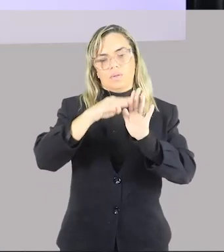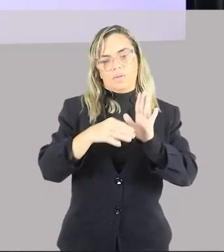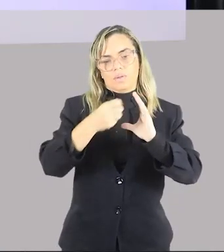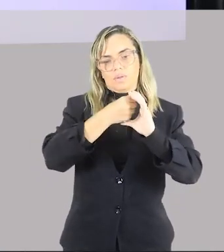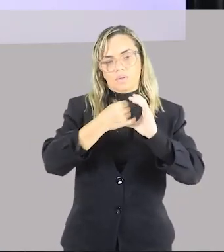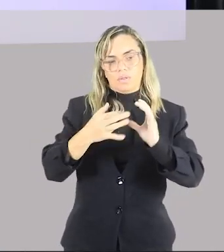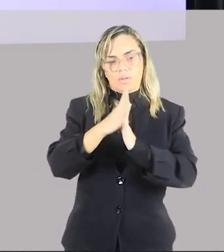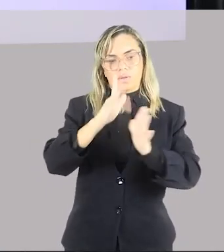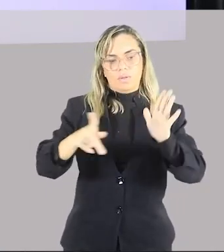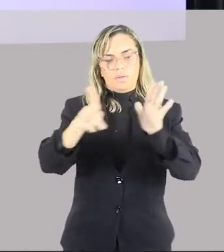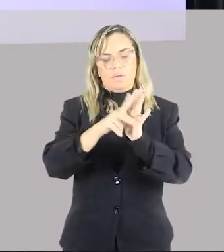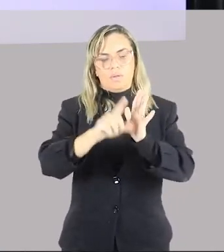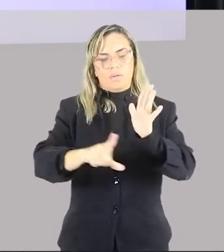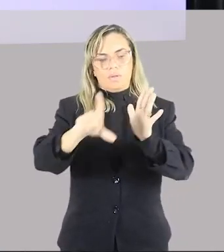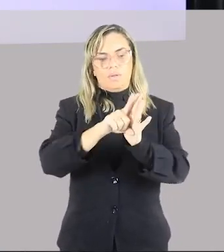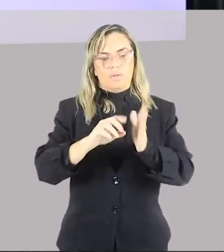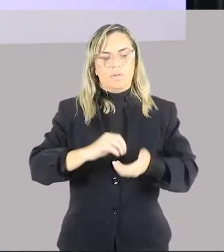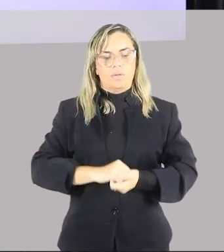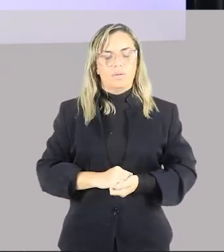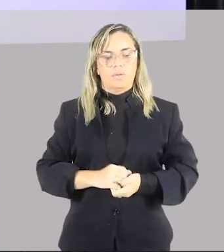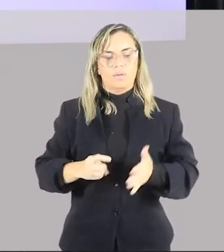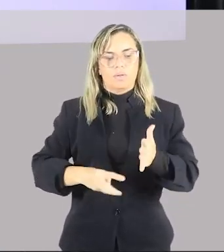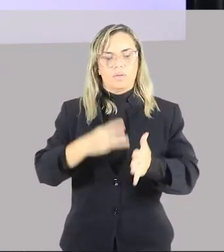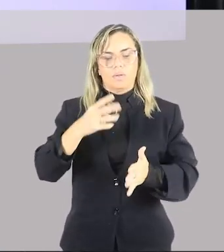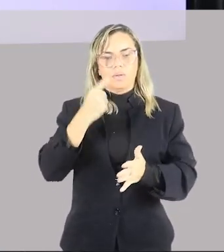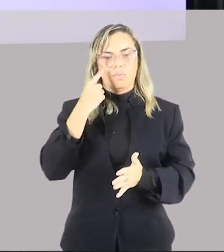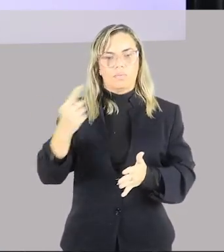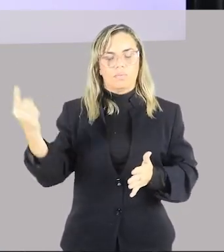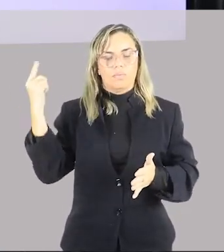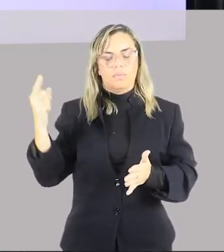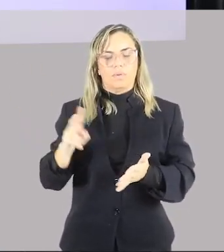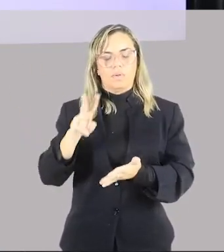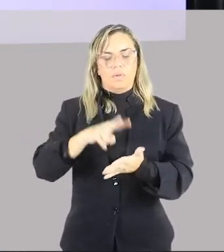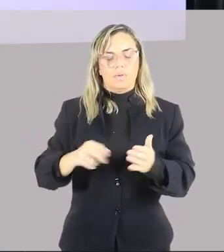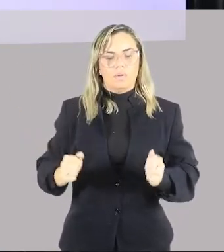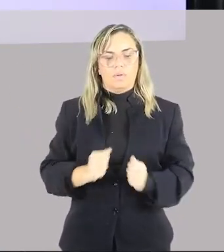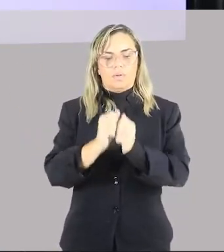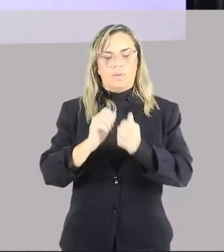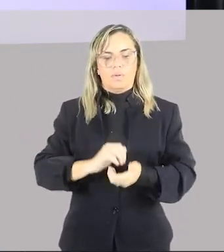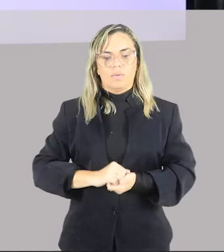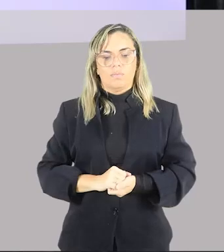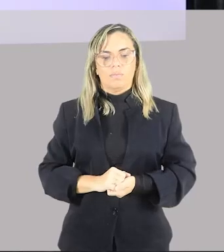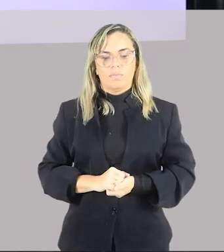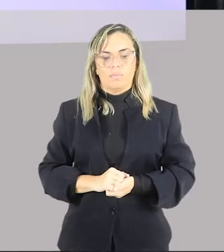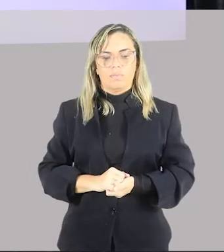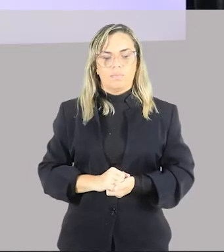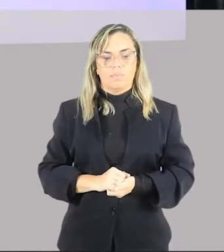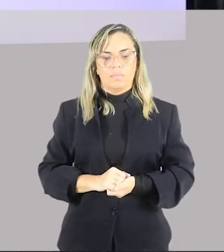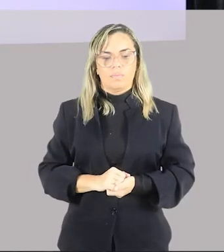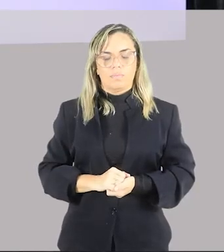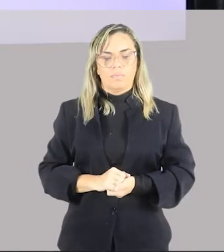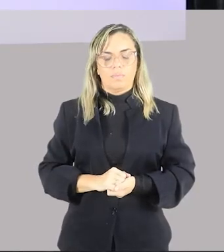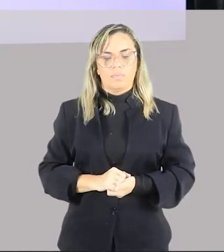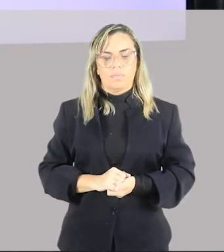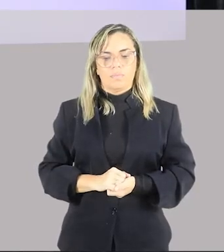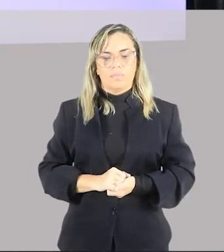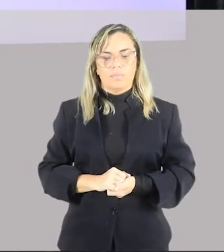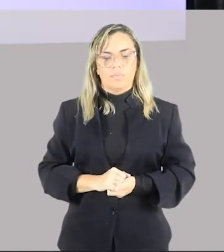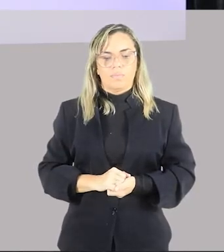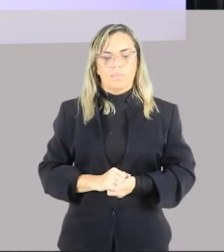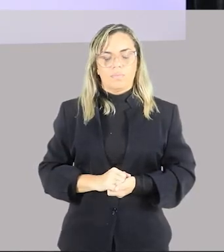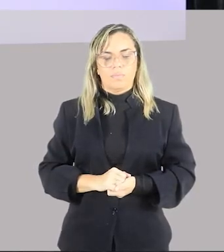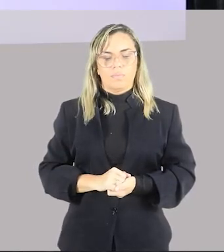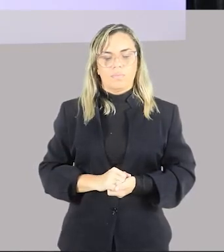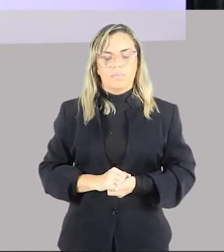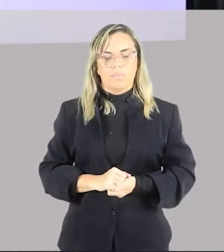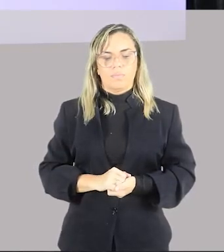elementos à própria lei. Terceiro, nos atos de gestão, o ato de gestão se caracteriza através da ação da